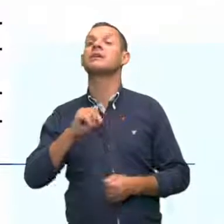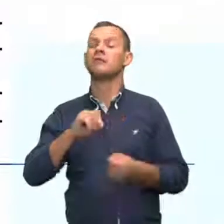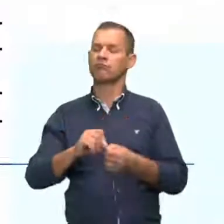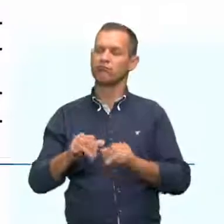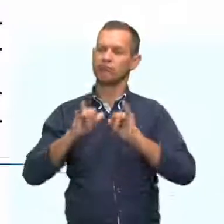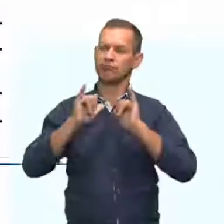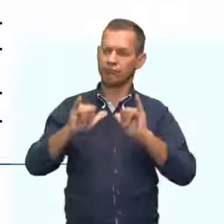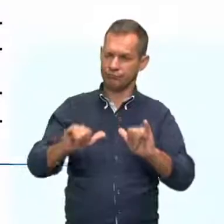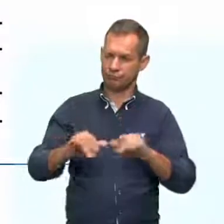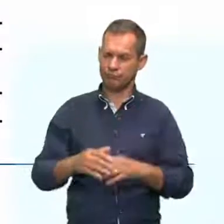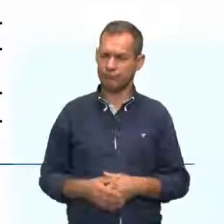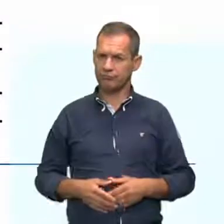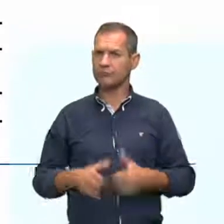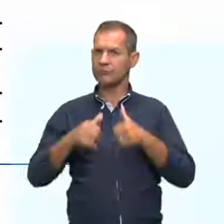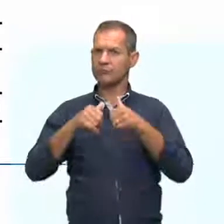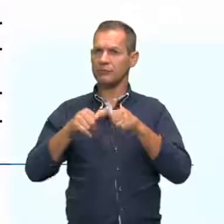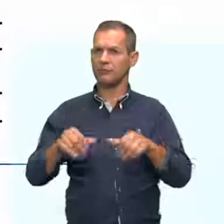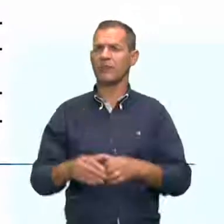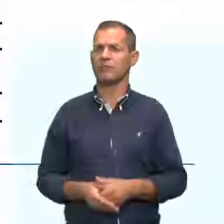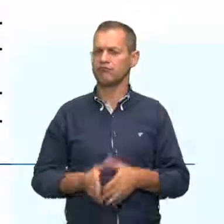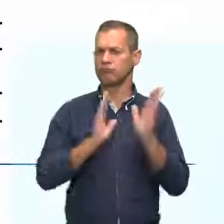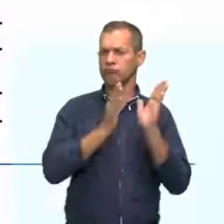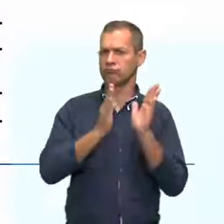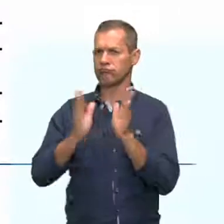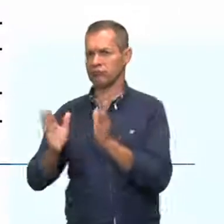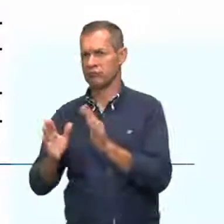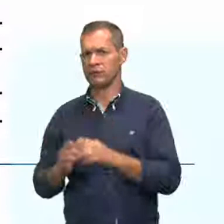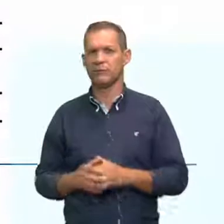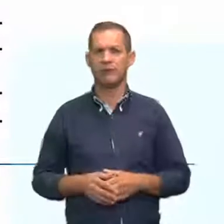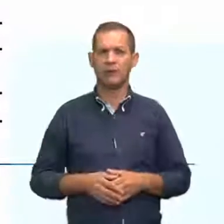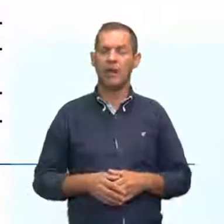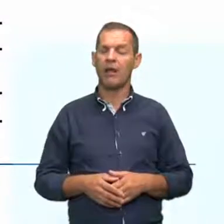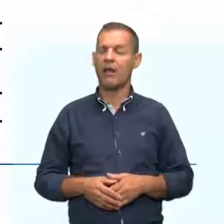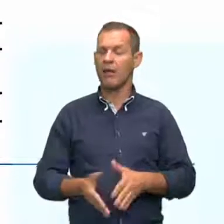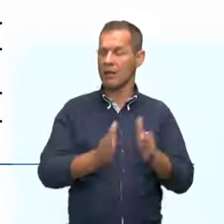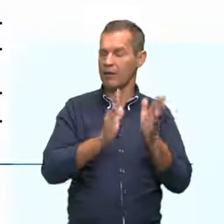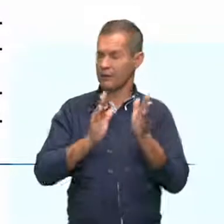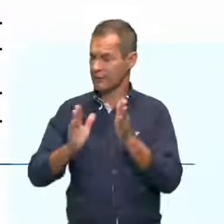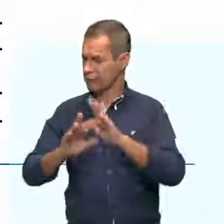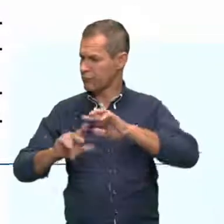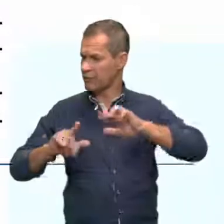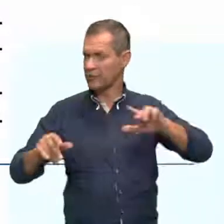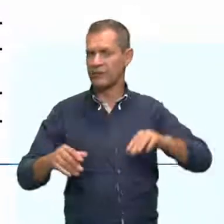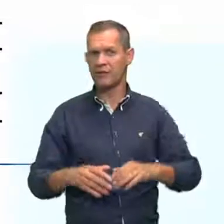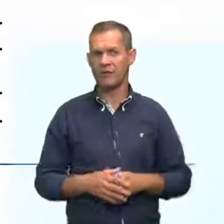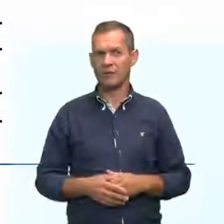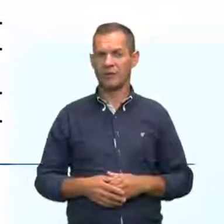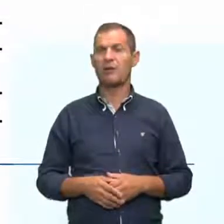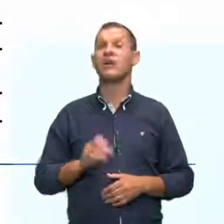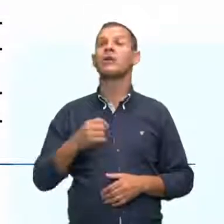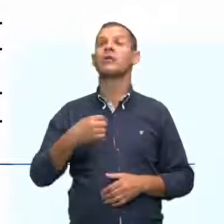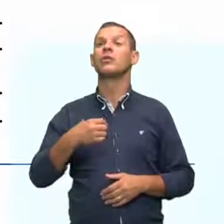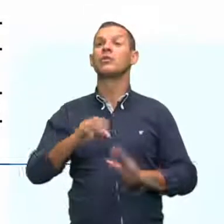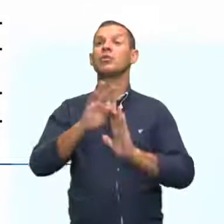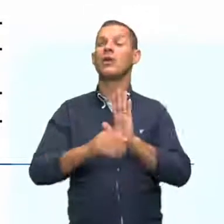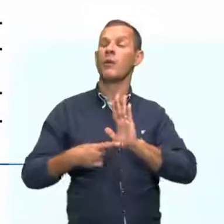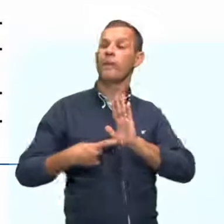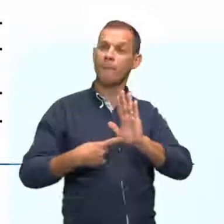transmitir? Vai transmitir essa sequência. A sequência é bem diferente do que o